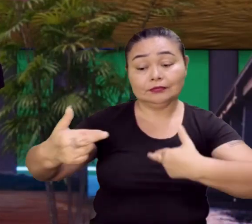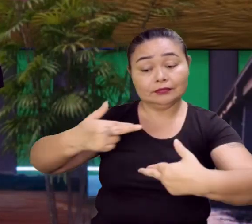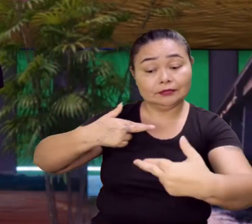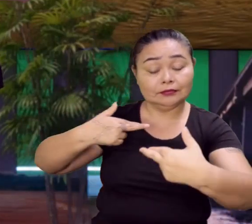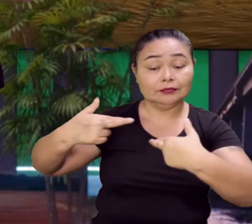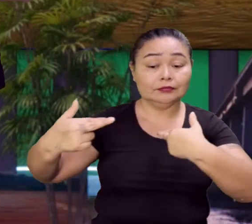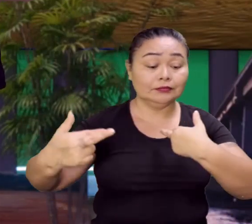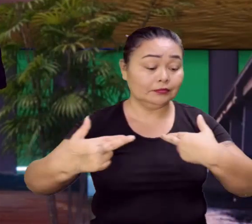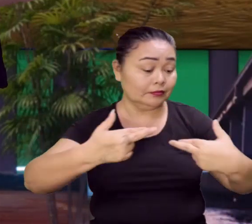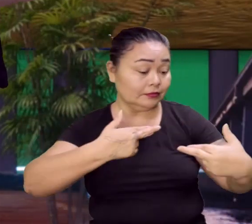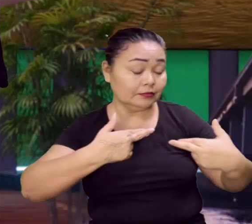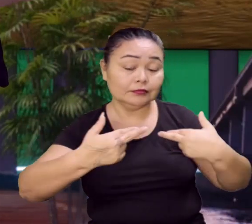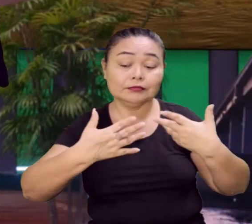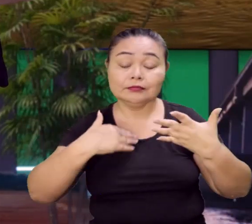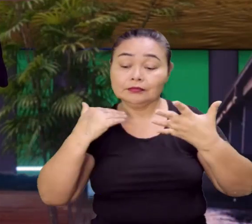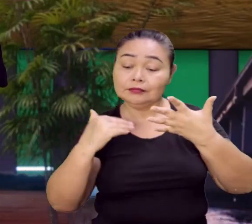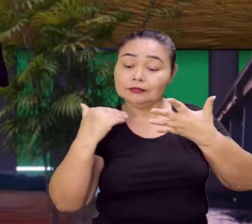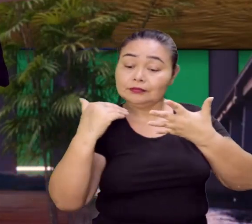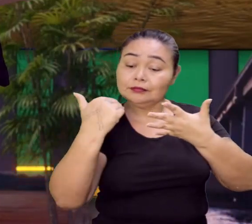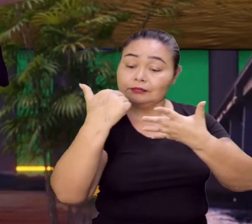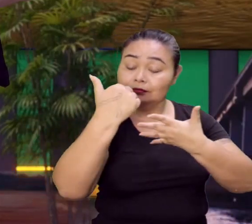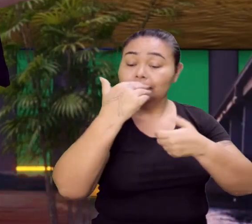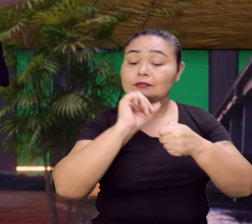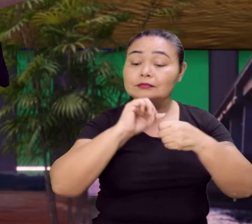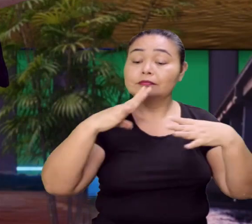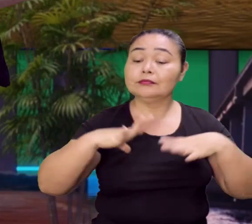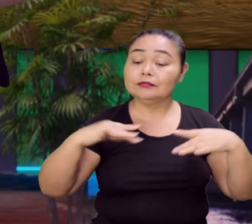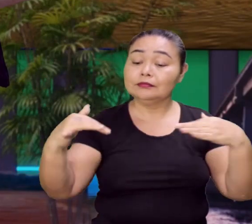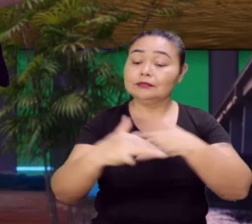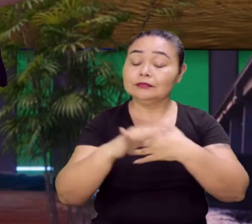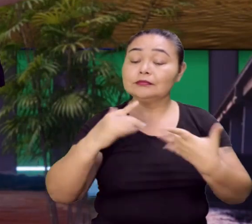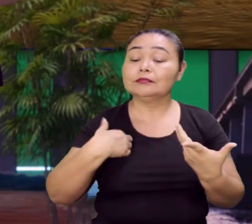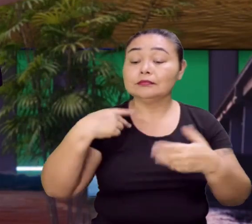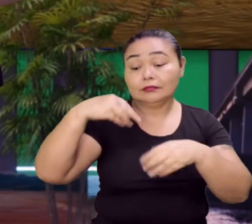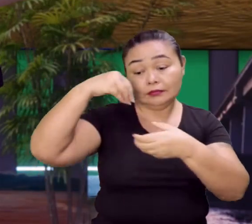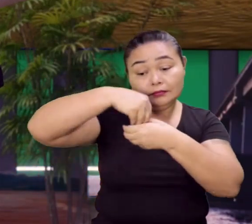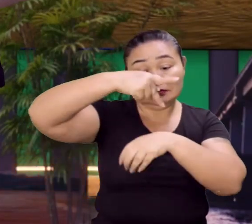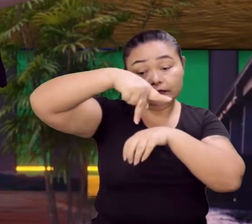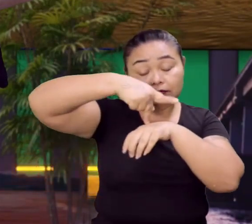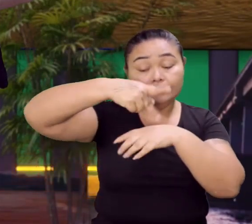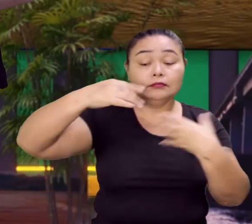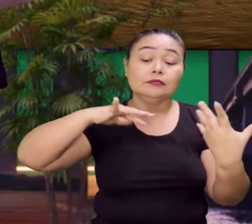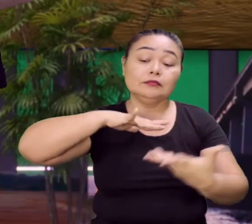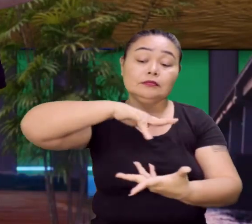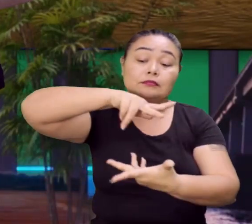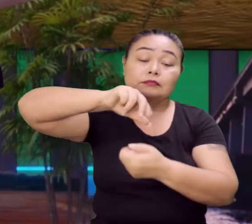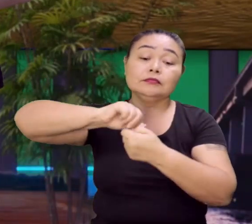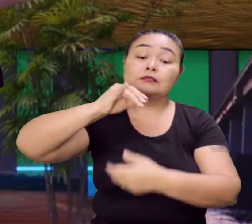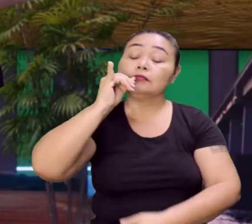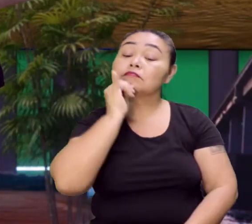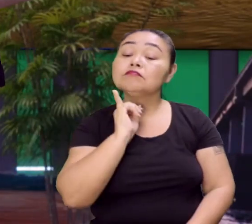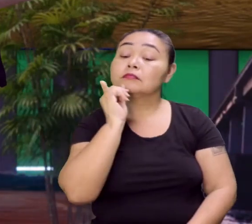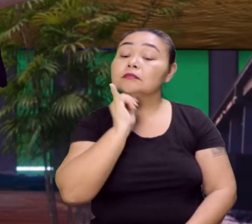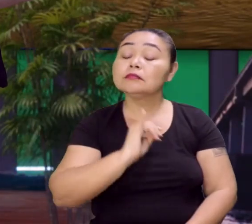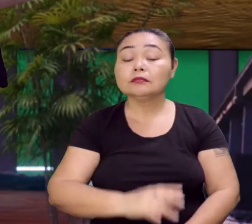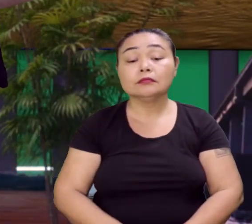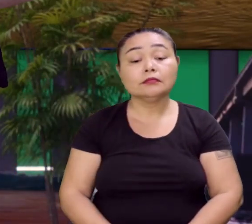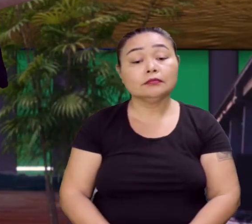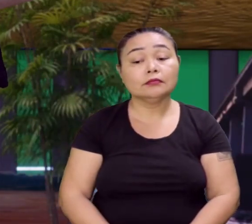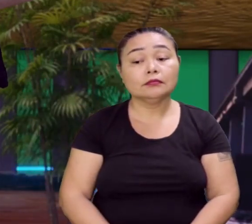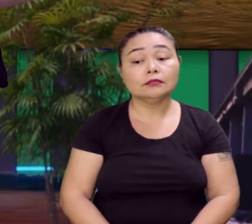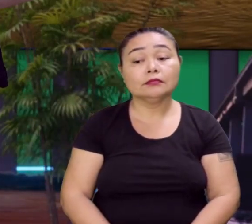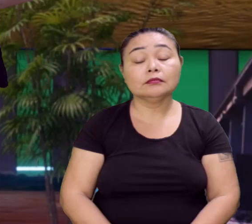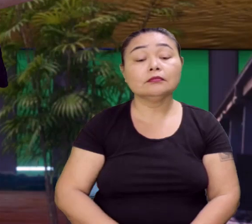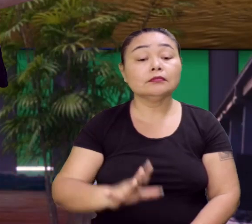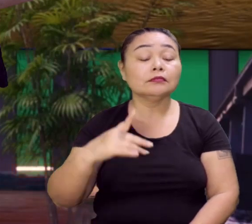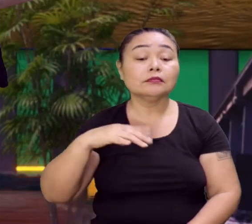relações dentro da hierarquia urbana do país e do mundo. Exatamente. Beleza? Por exemplo, os grandes